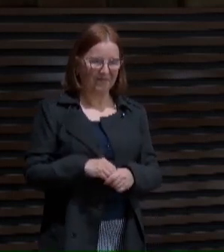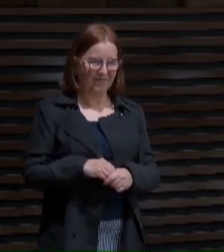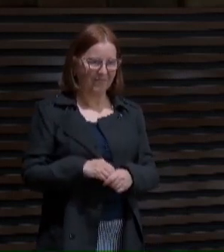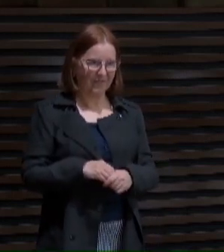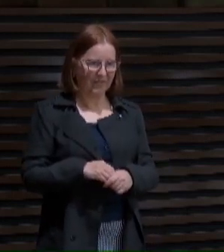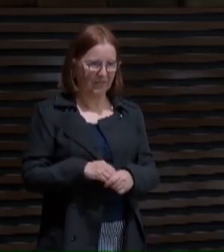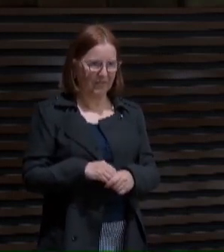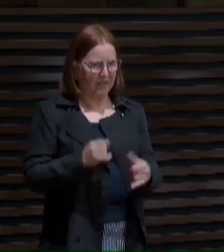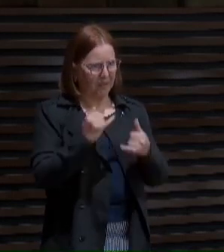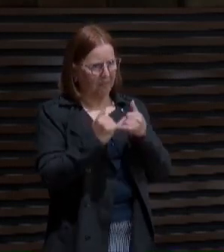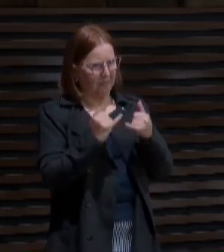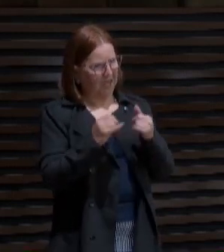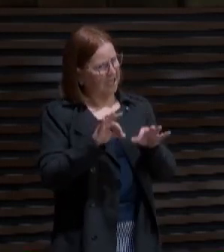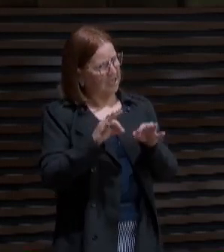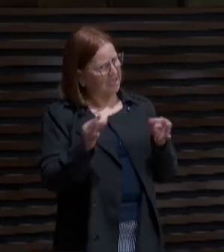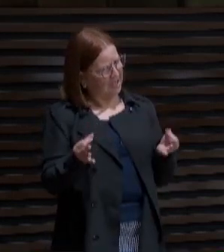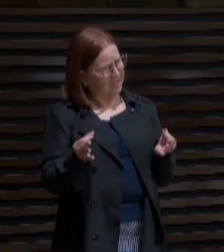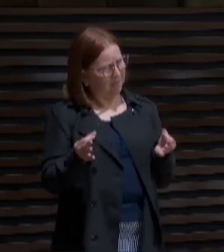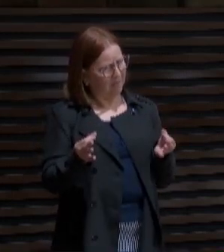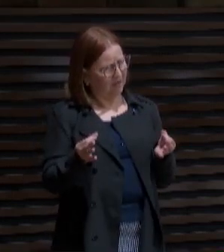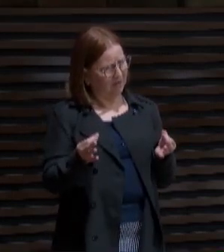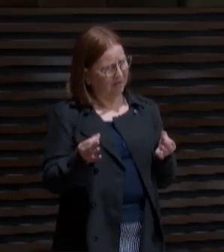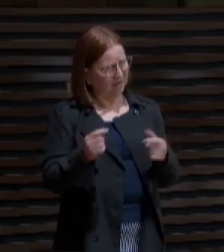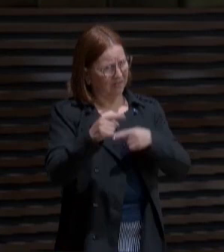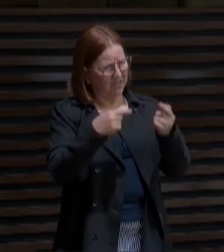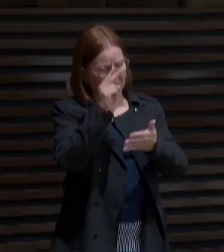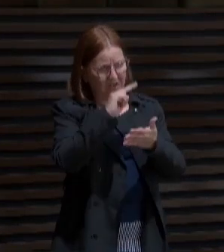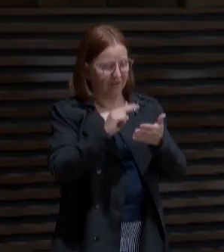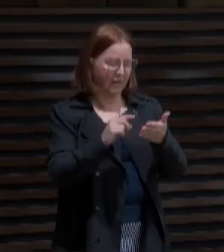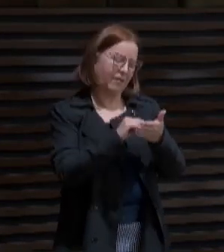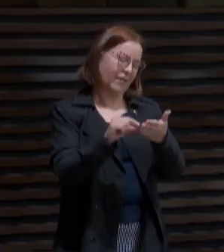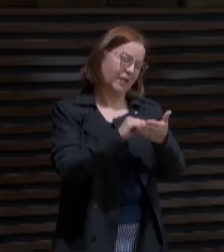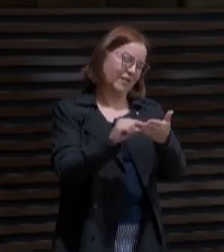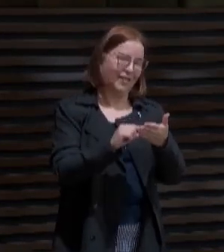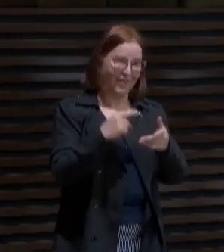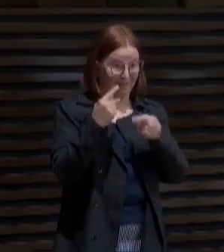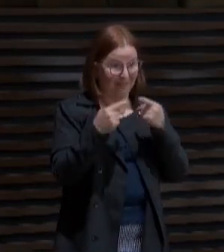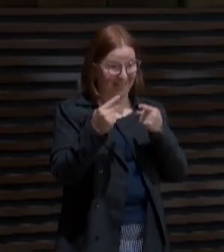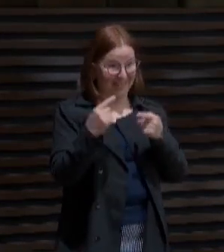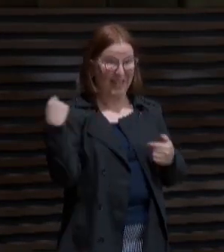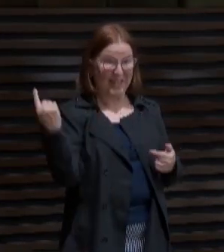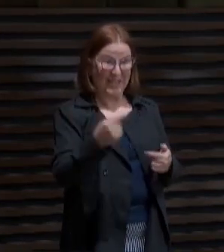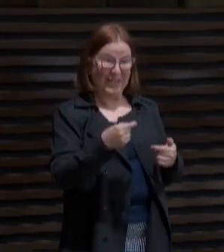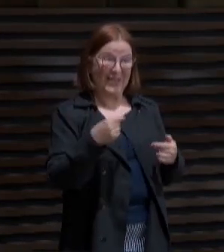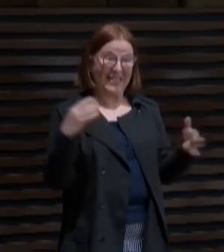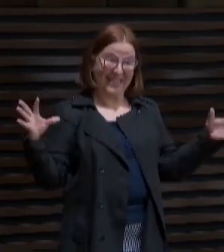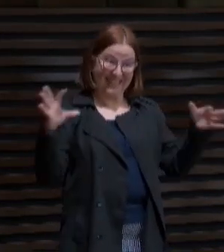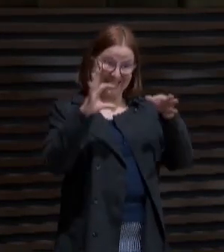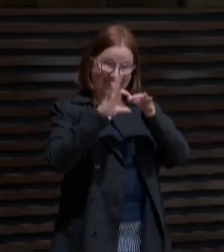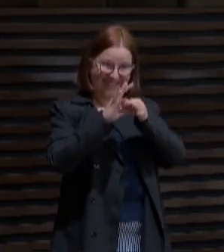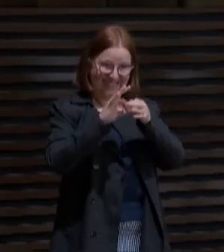Porque parece simples quando você lê os versículos 18, 19 e 20, que fala que nós somos reconciliados com